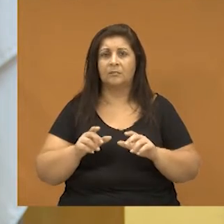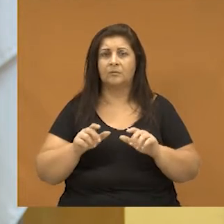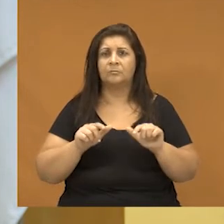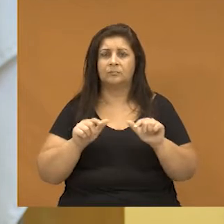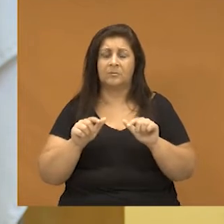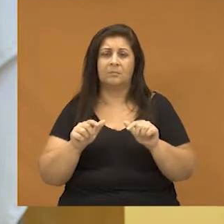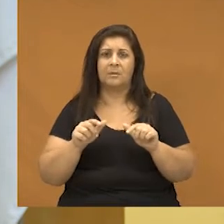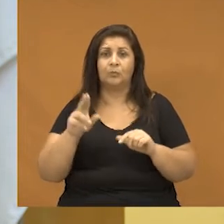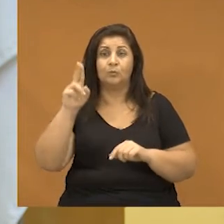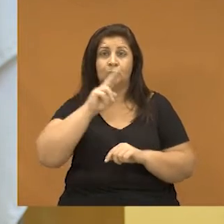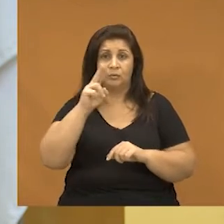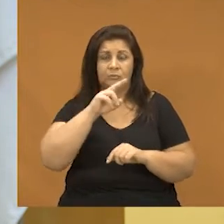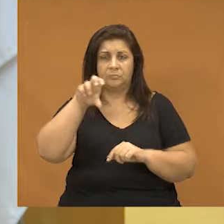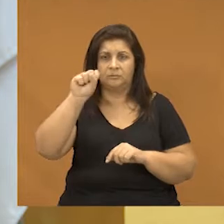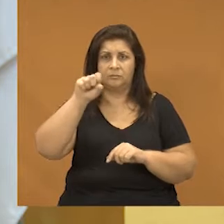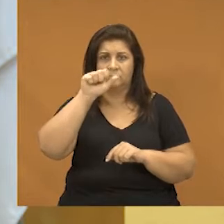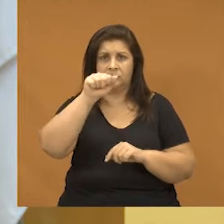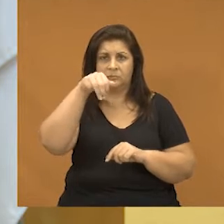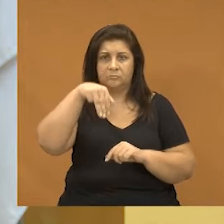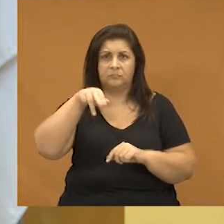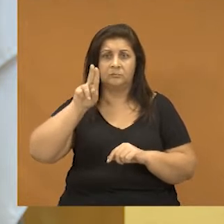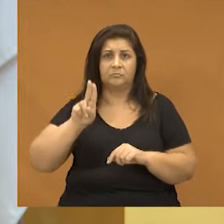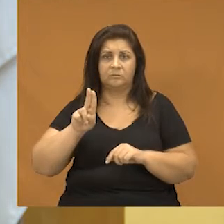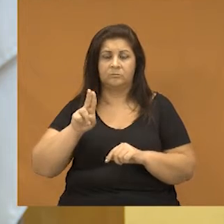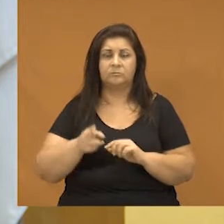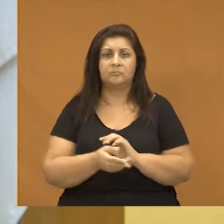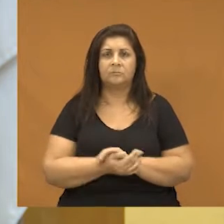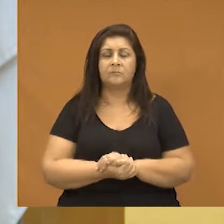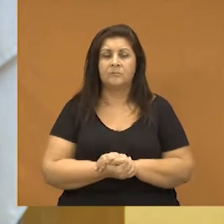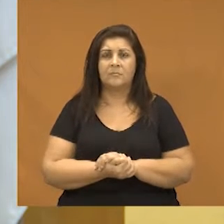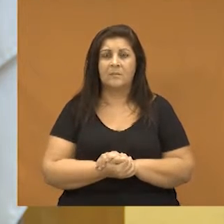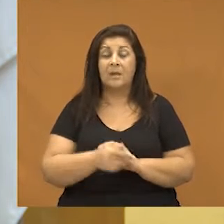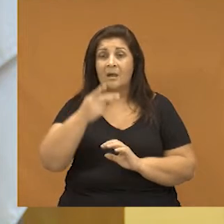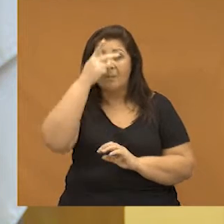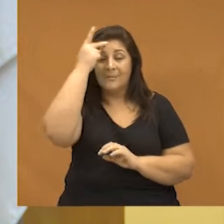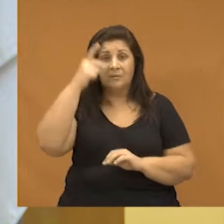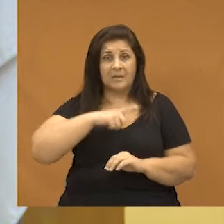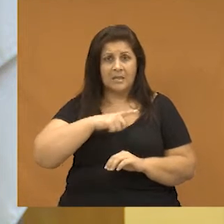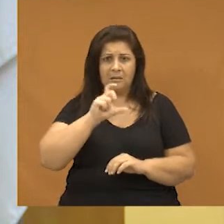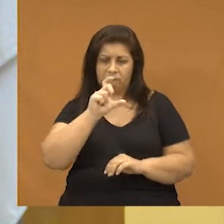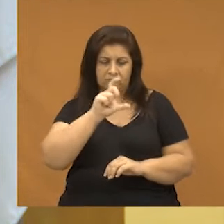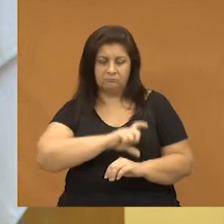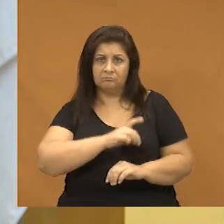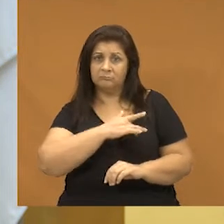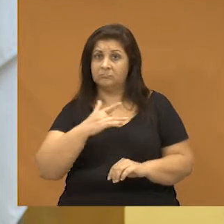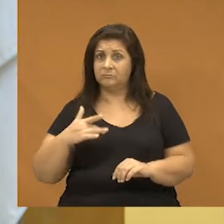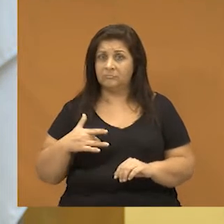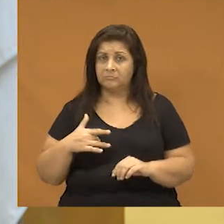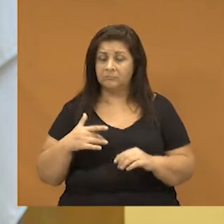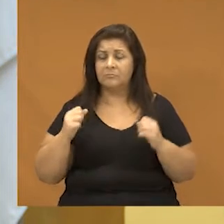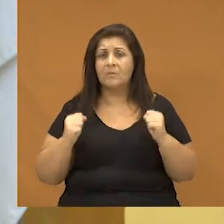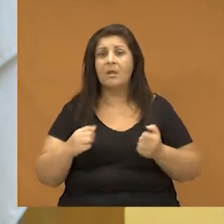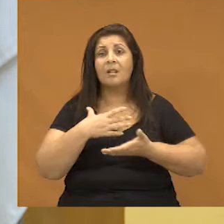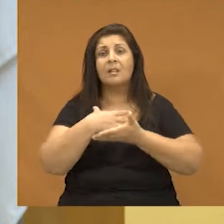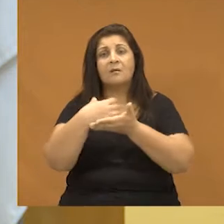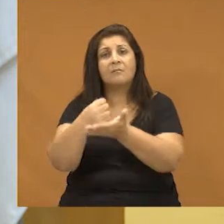Atendimento Médico de Urgência, o SAMU, os pacientes que possuem plano de saúde poderão ser